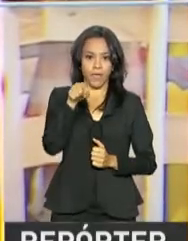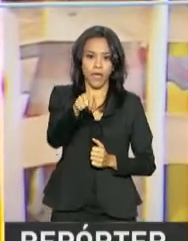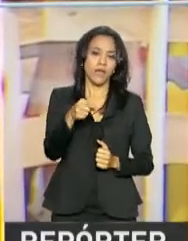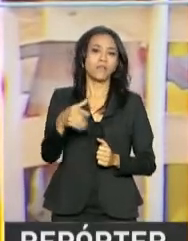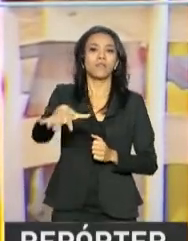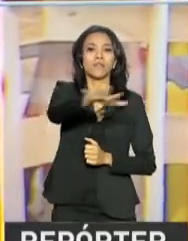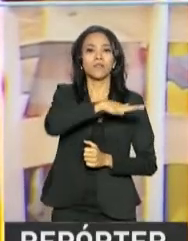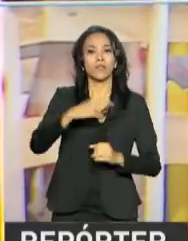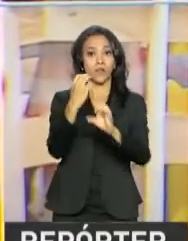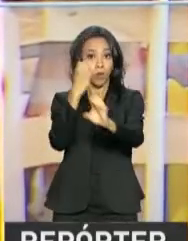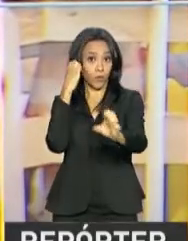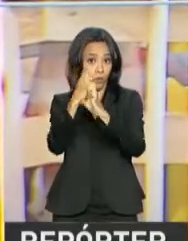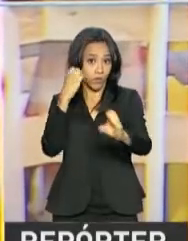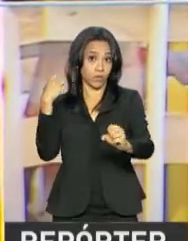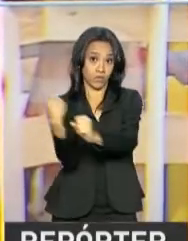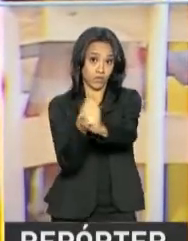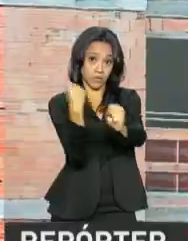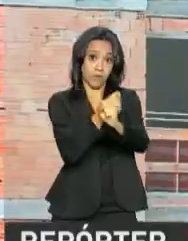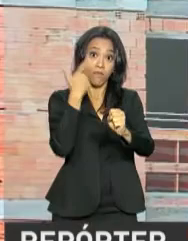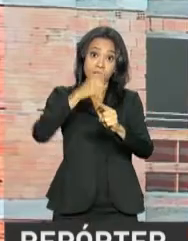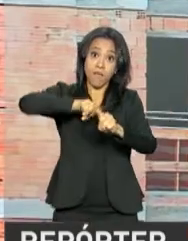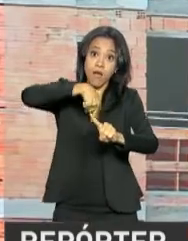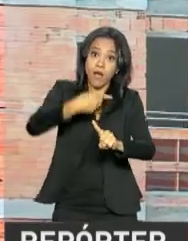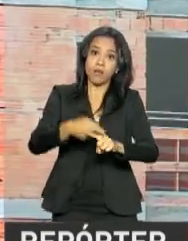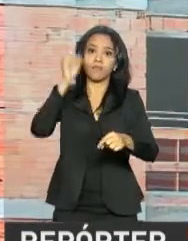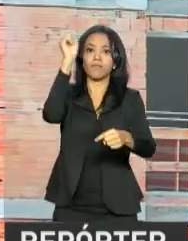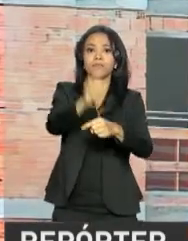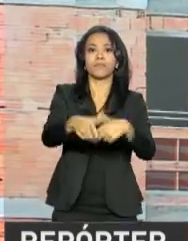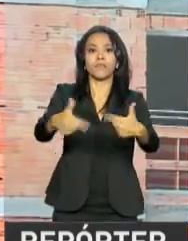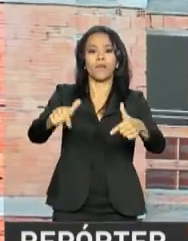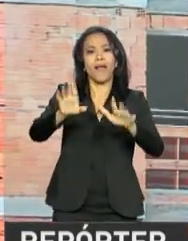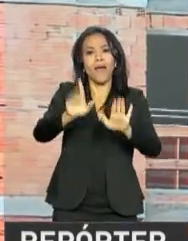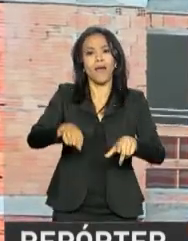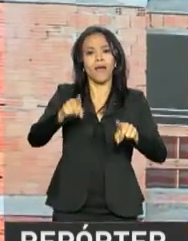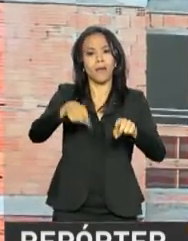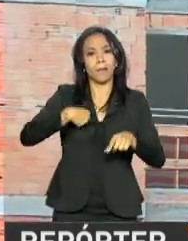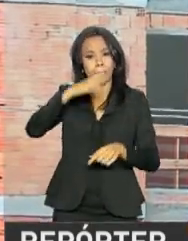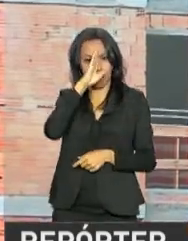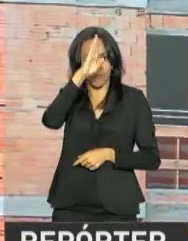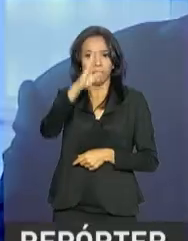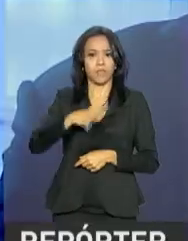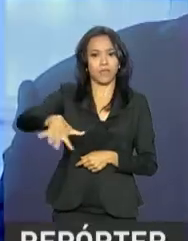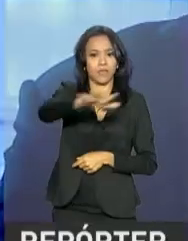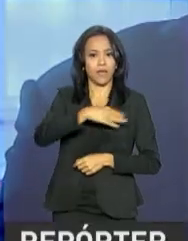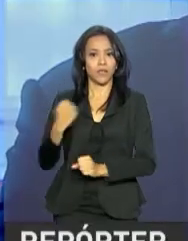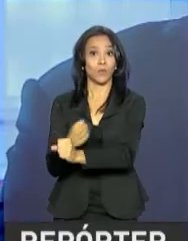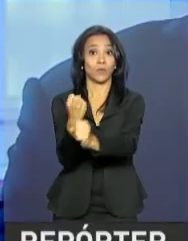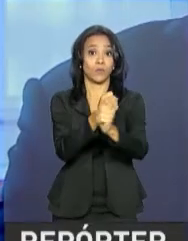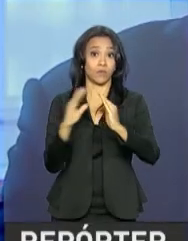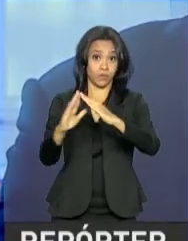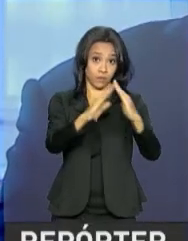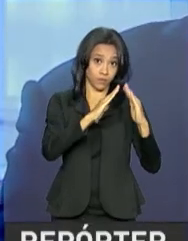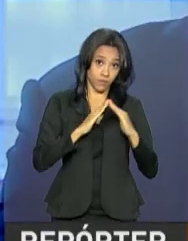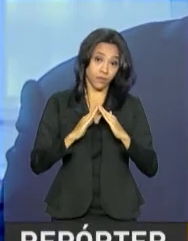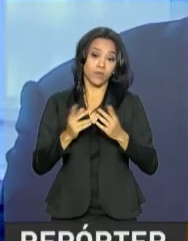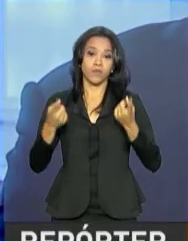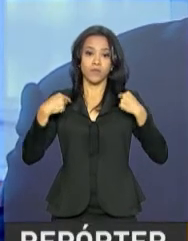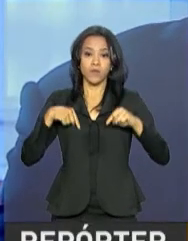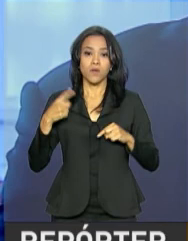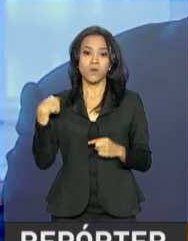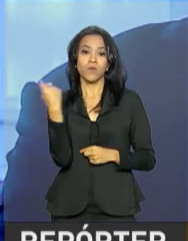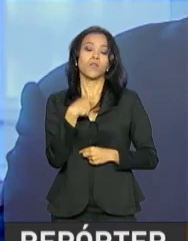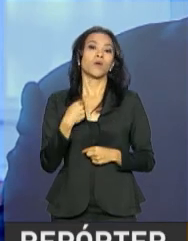construção civil para gerar ainda mais empregos é principalmente no segmento da habitação o que a gente vê imediatamente de